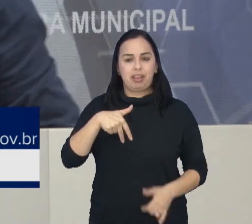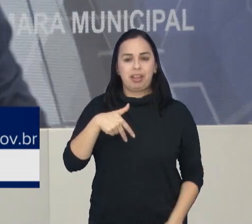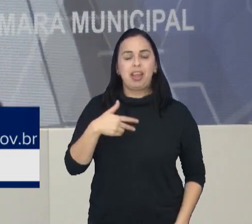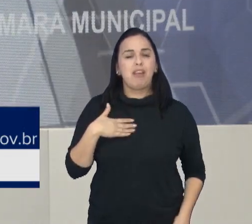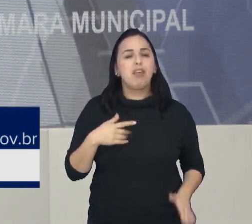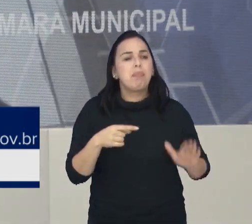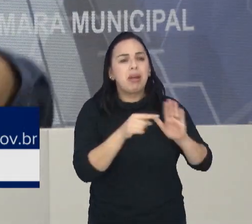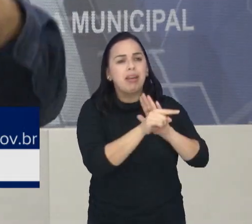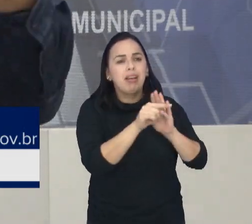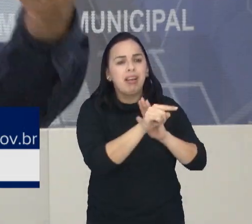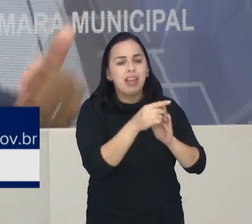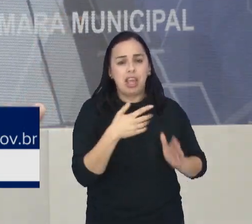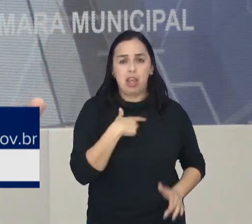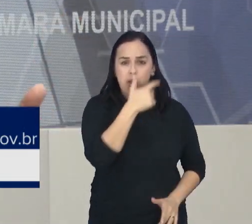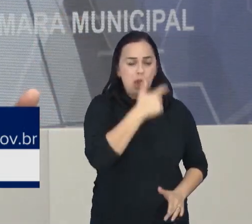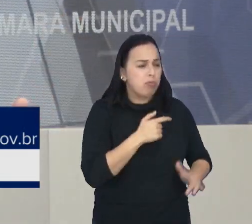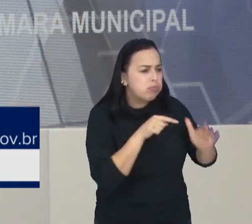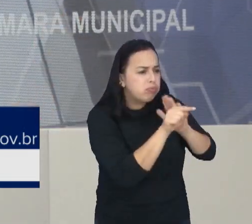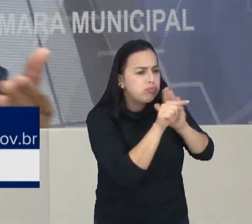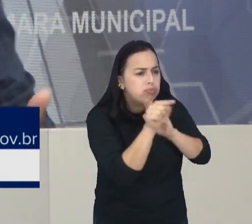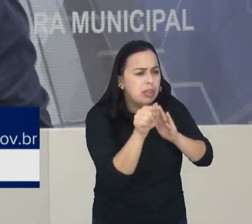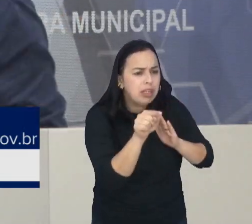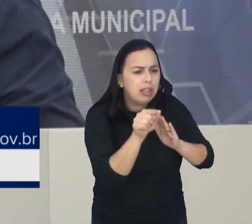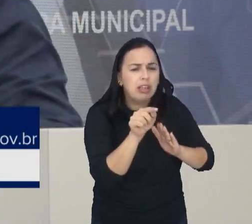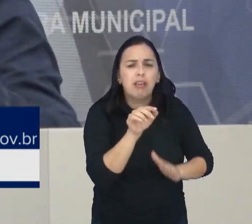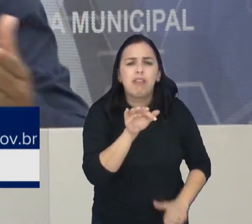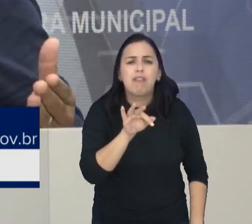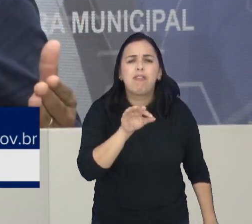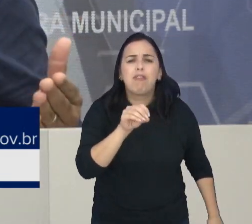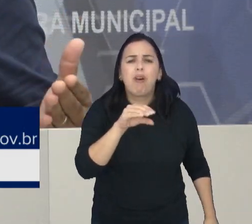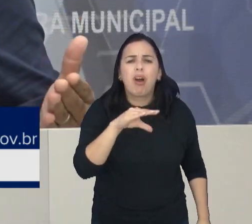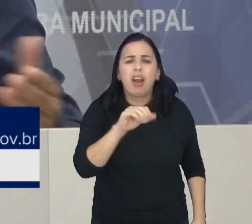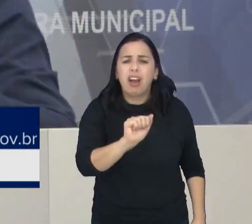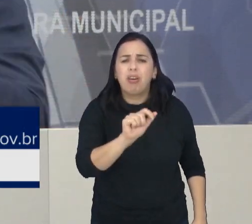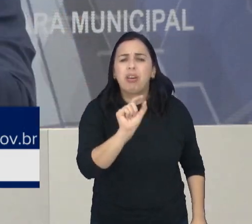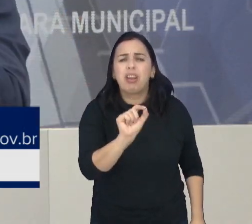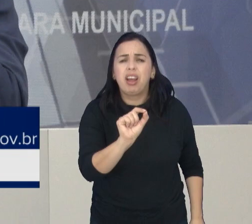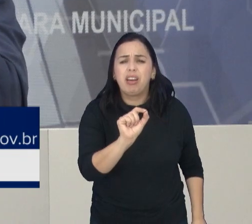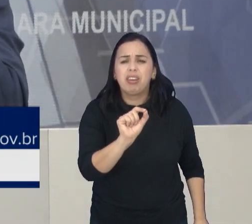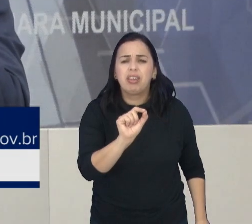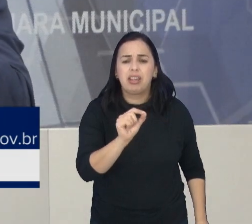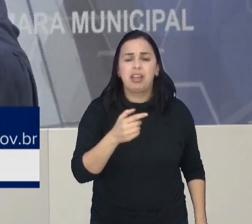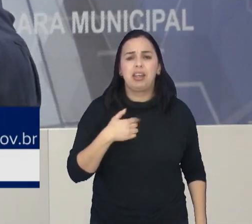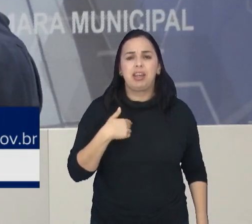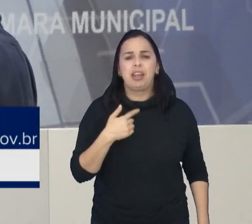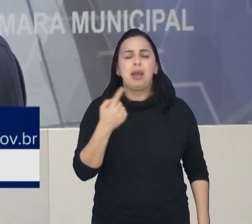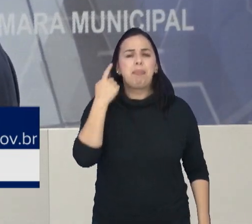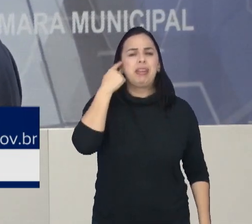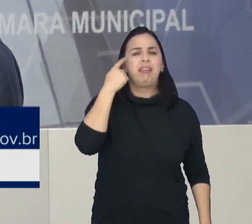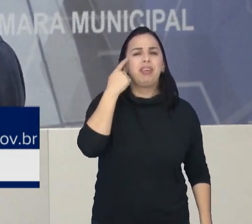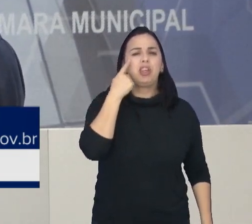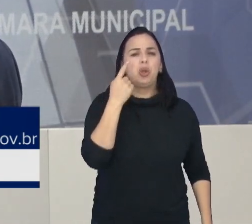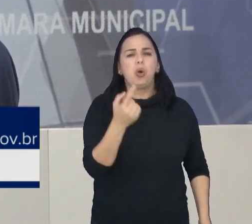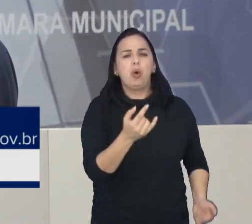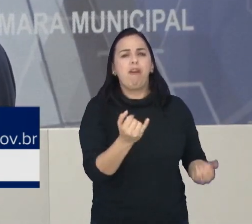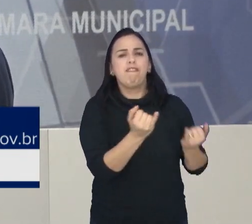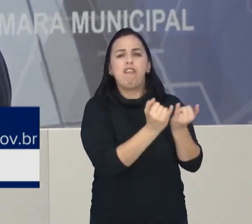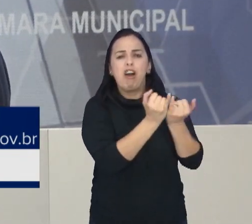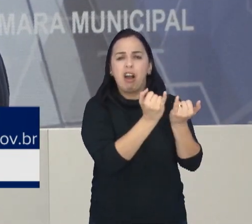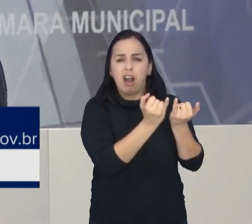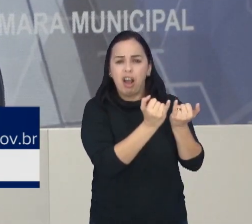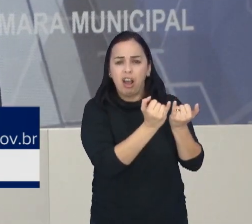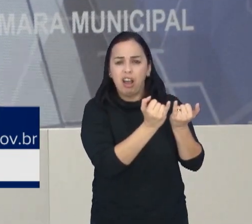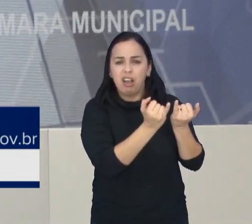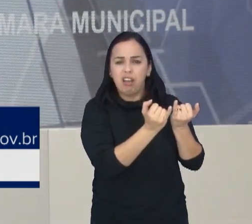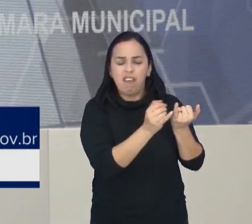alguns colegas que são mais inteligentes que eu, o que é foca, né? Não entendi. Eu achava que era o Mário Fofoca, né? o nosso